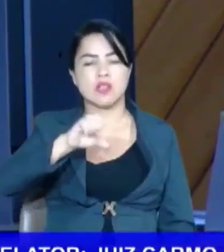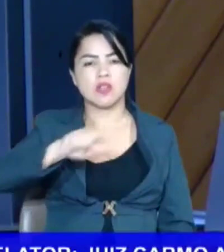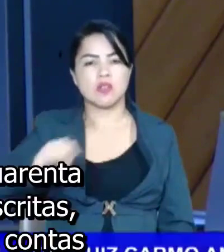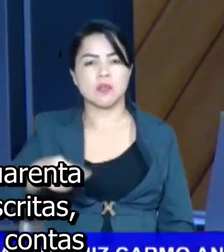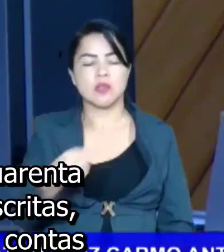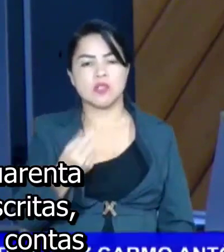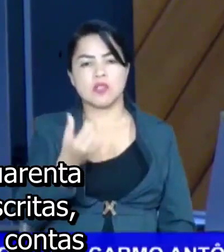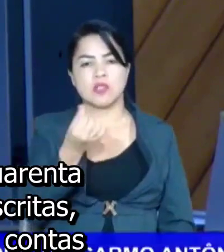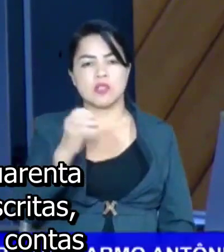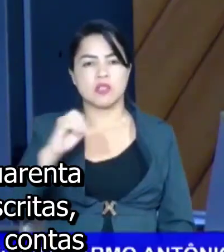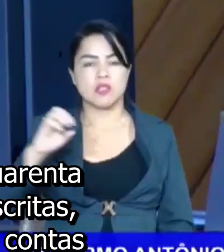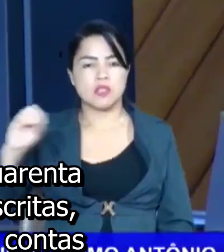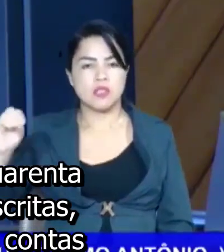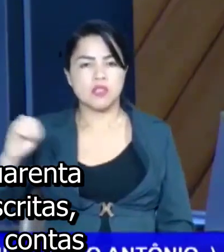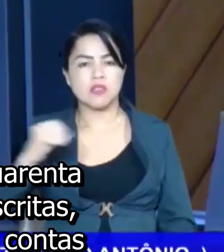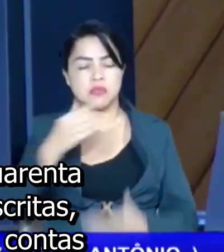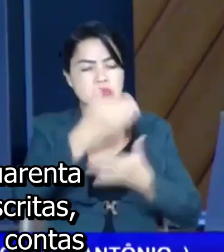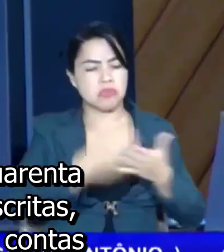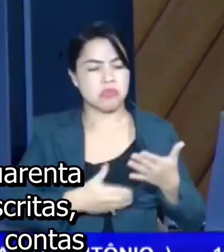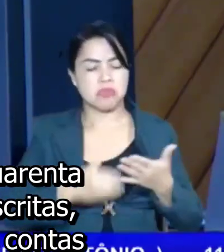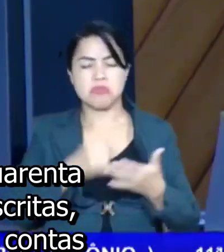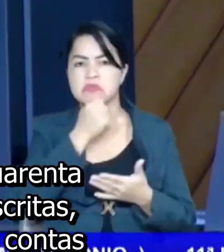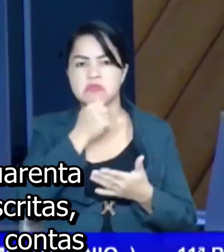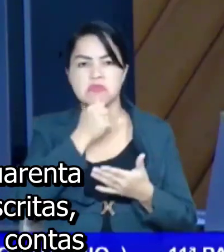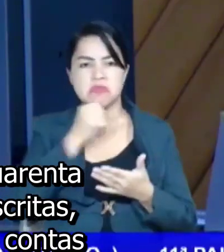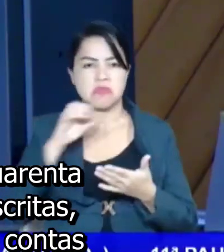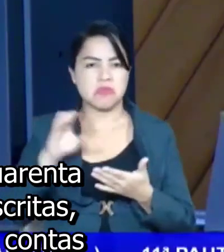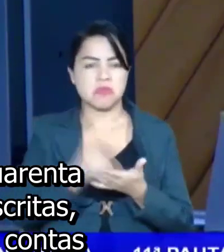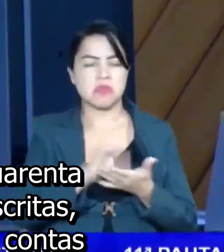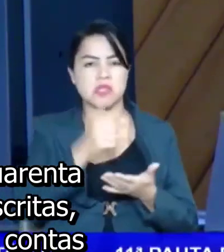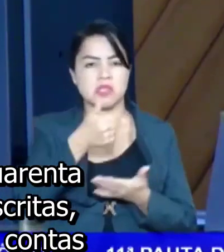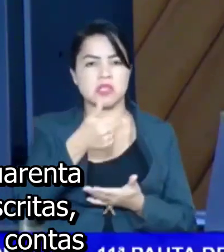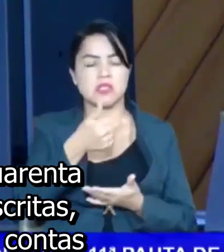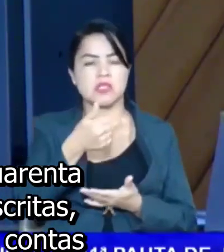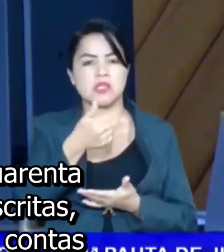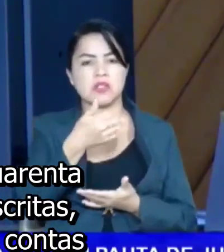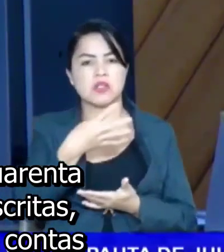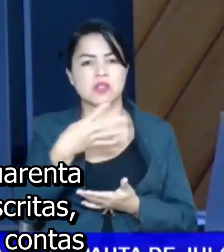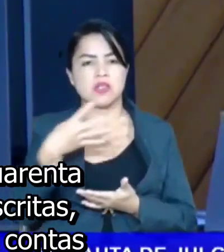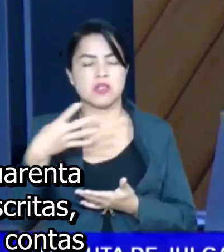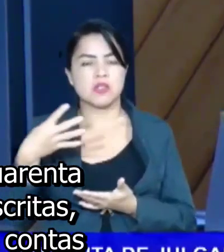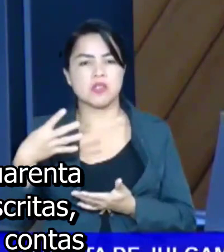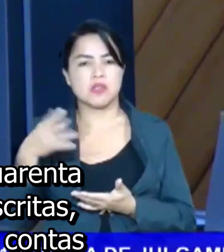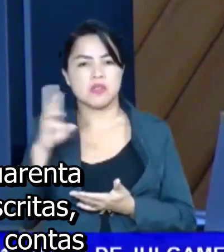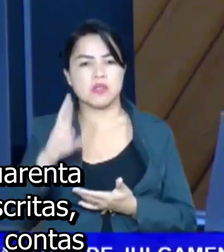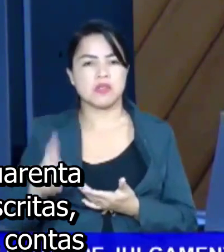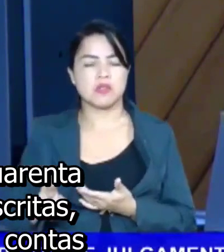39.600, e de receitas de origem não identificada, R$ 144.